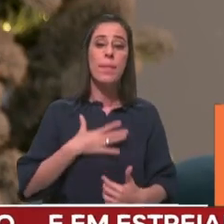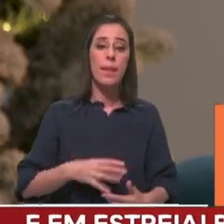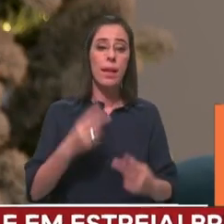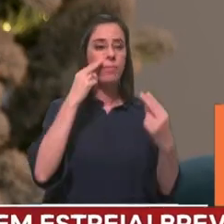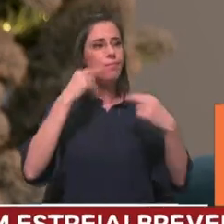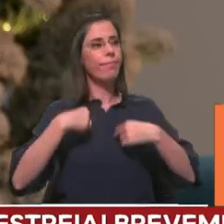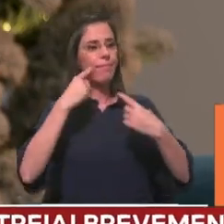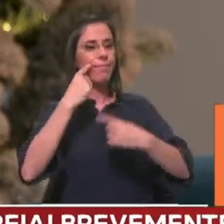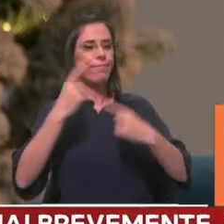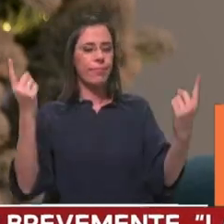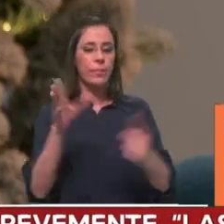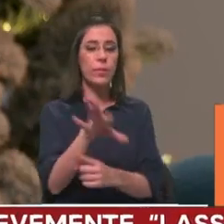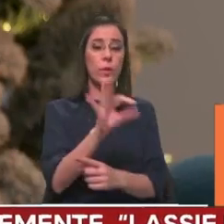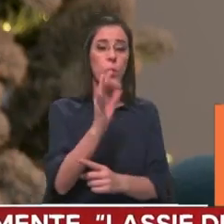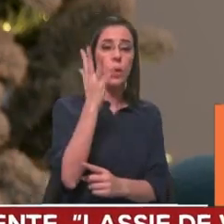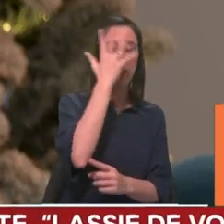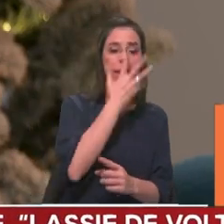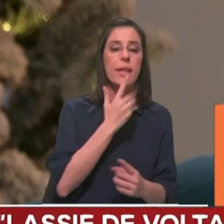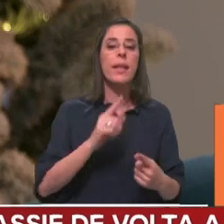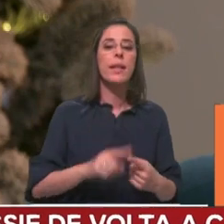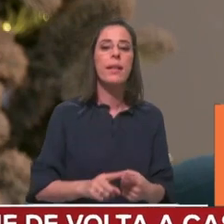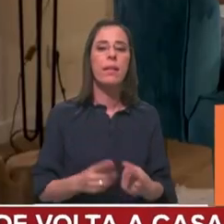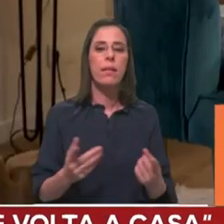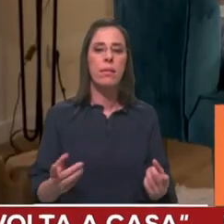ser vista, então daí ter escolhido ser atriz,